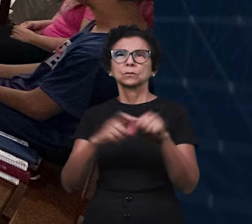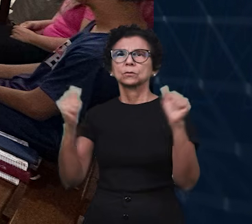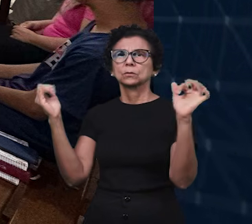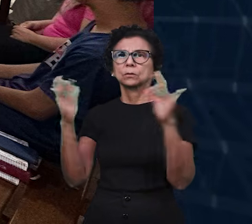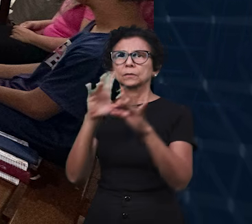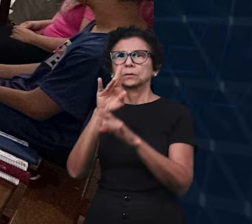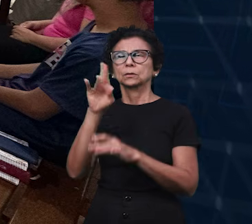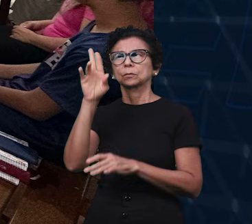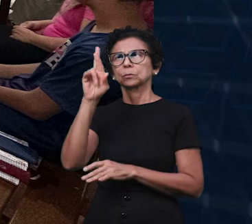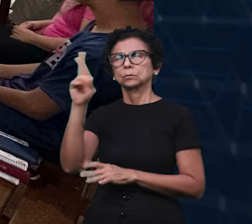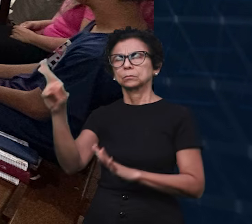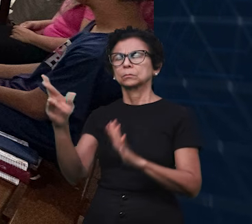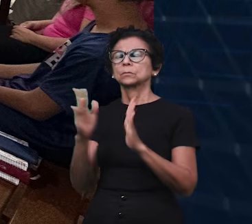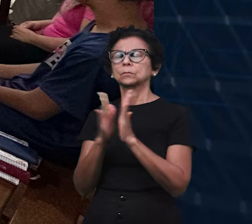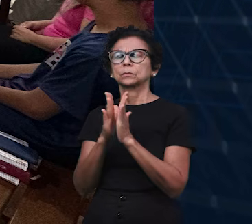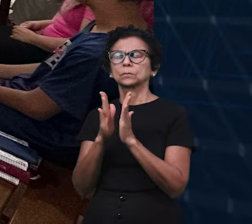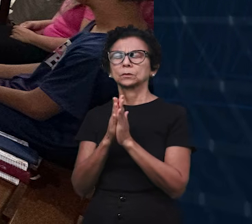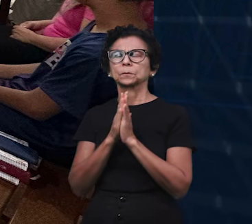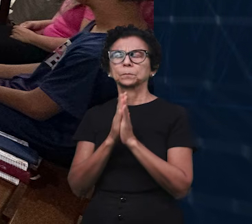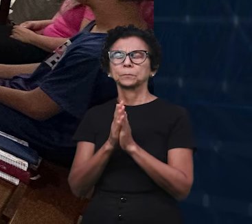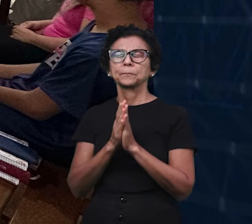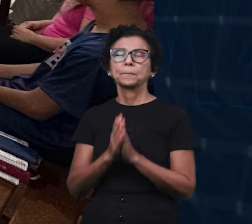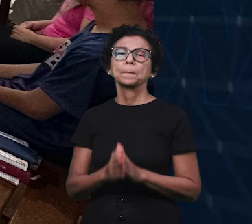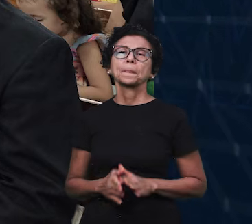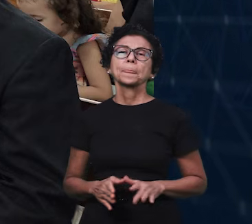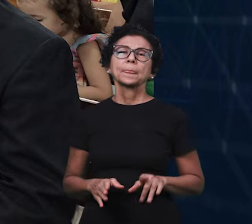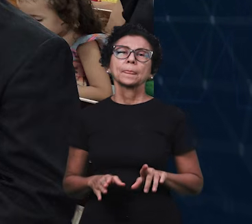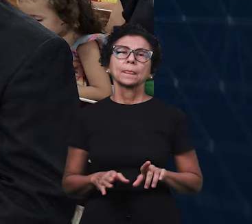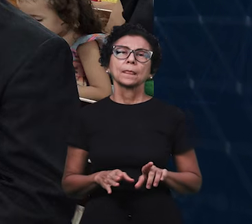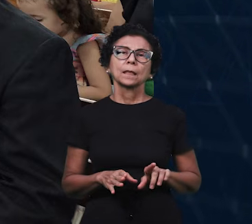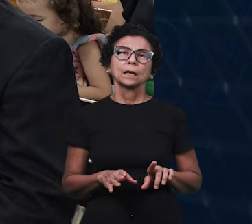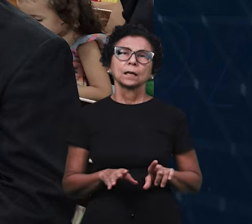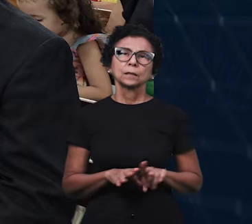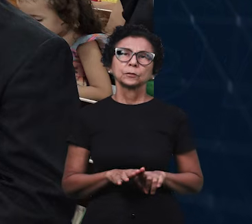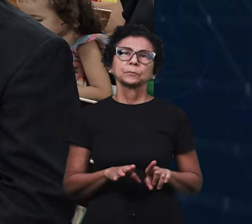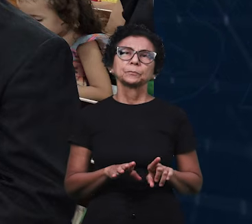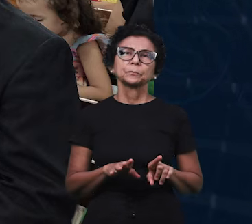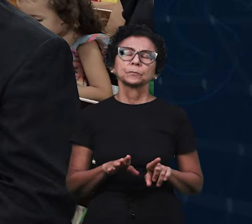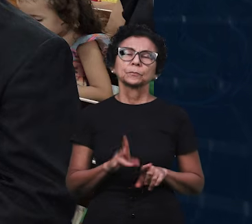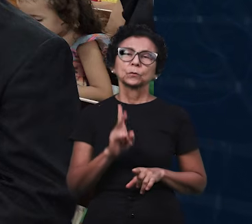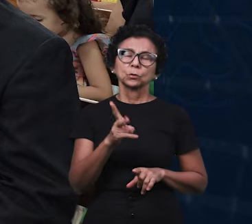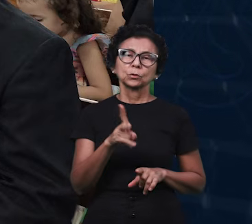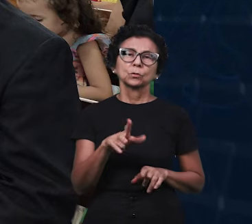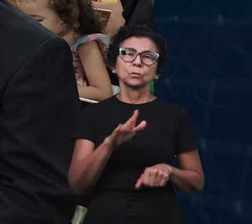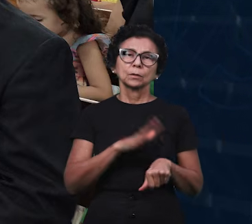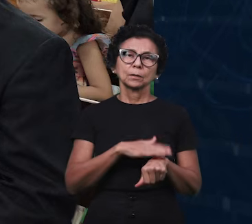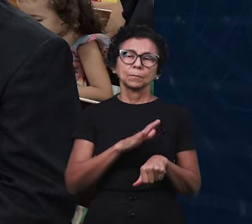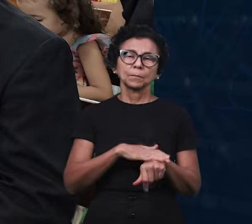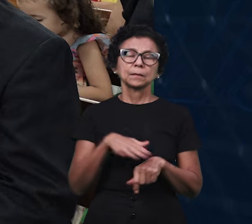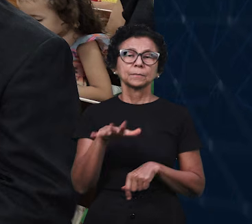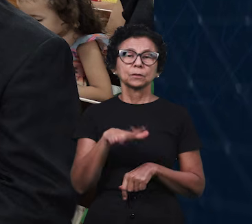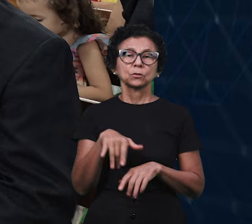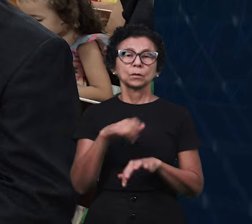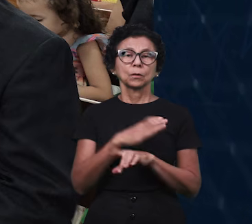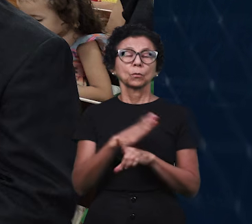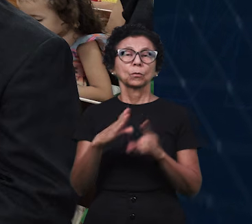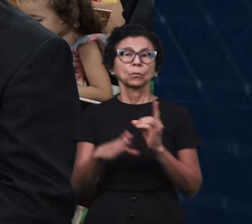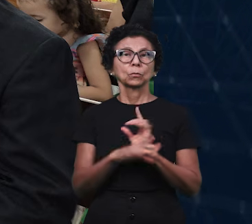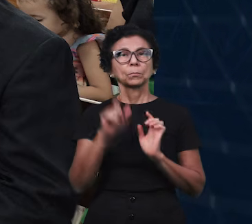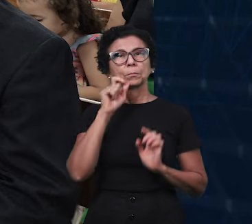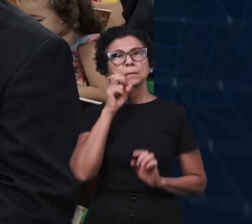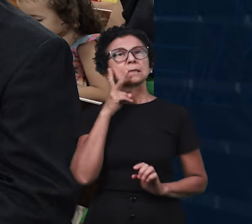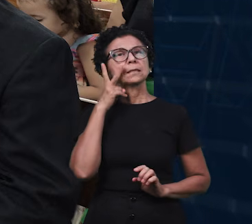de muita glorificação e busca ao Senhor. Na igreja de Marcílio 5, aconteceu um culto